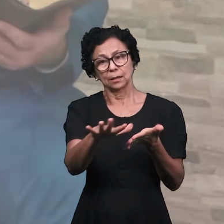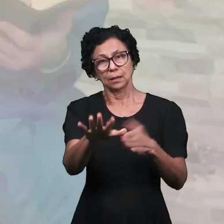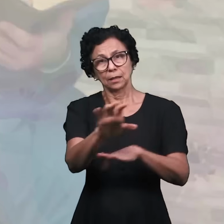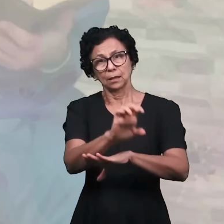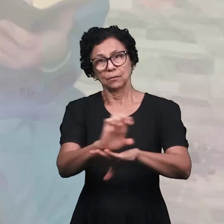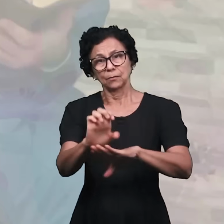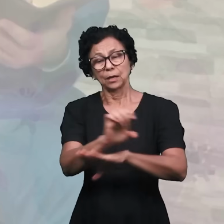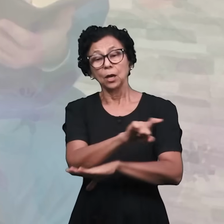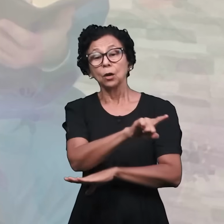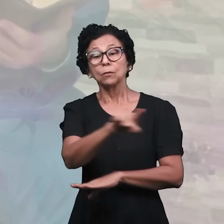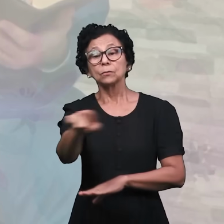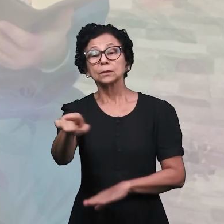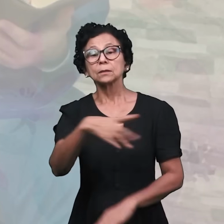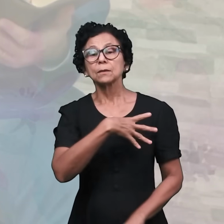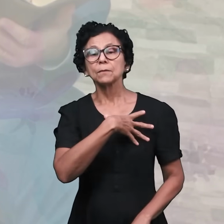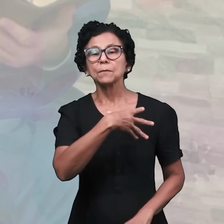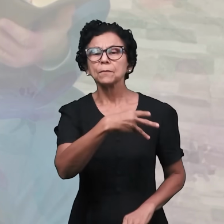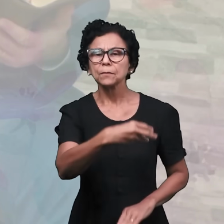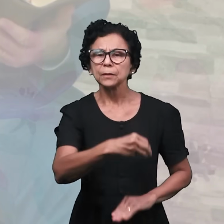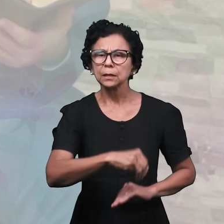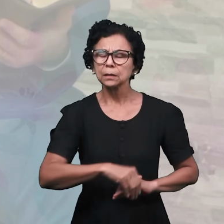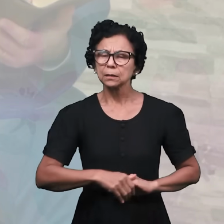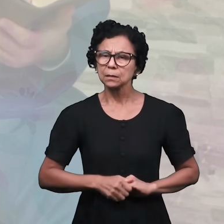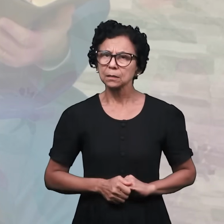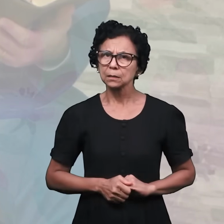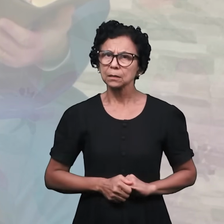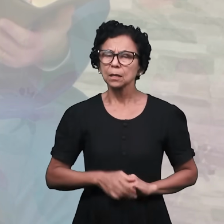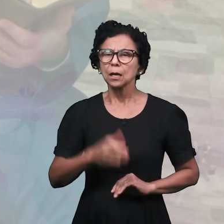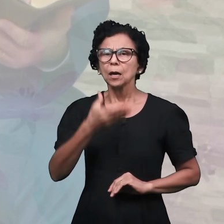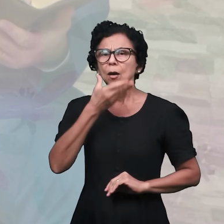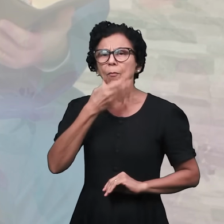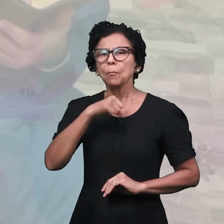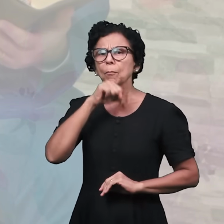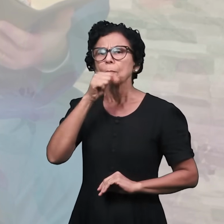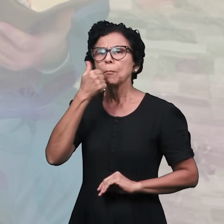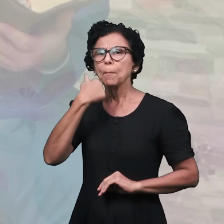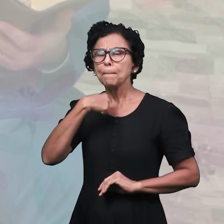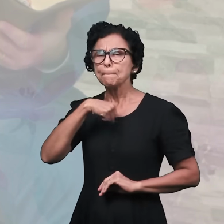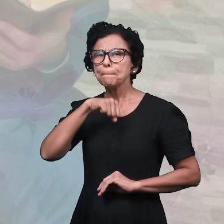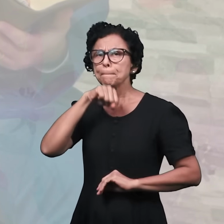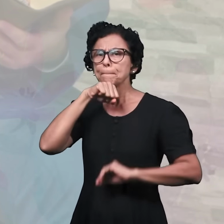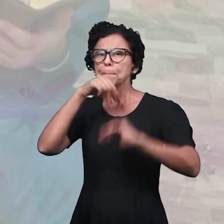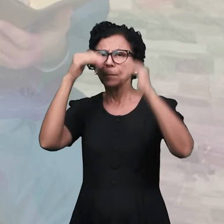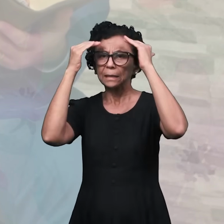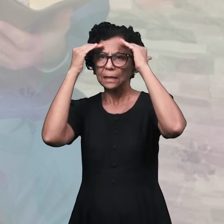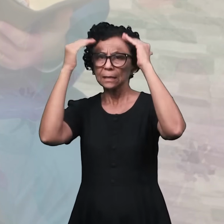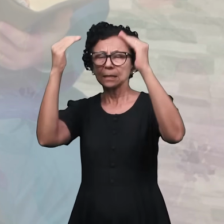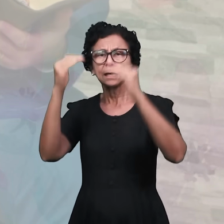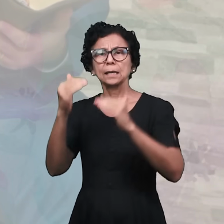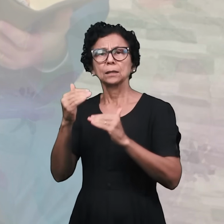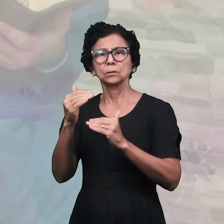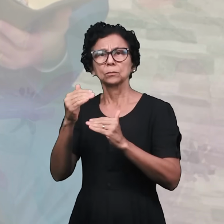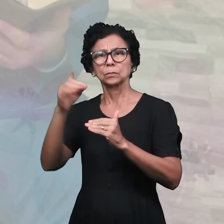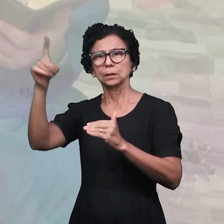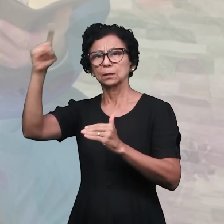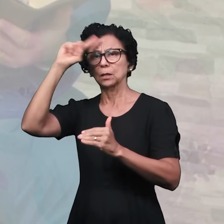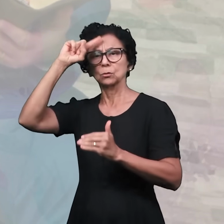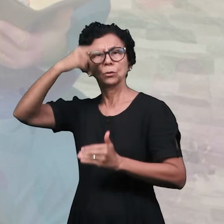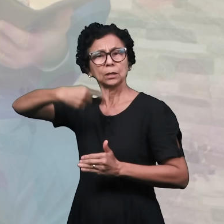Efésios: Vós, filhos, sede desobediente a vossos pais no Senhor, porque isto é